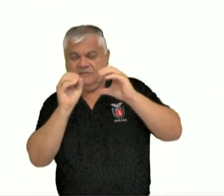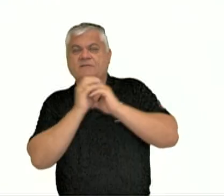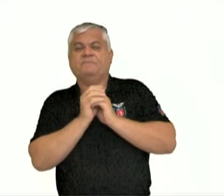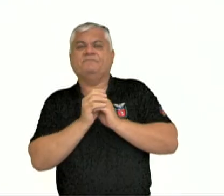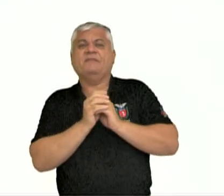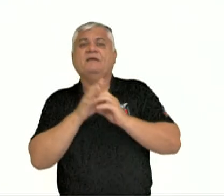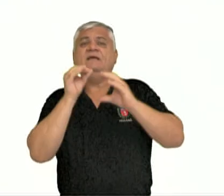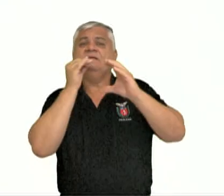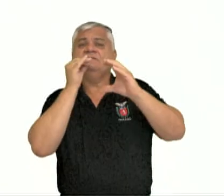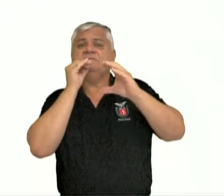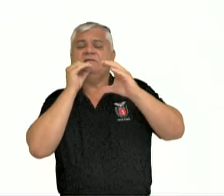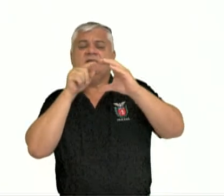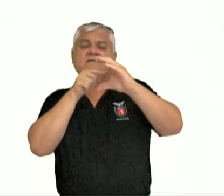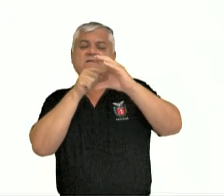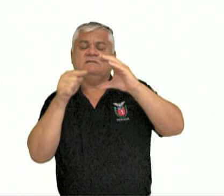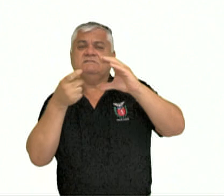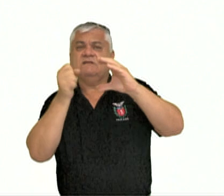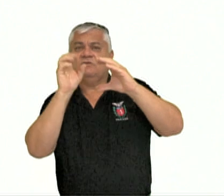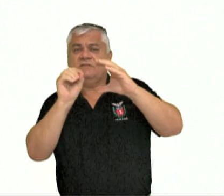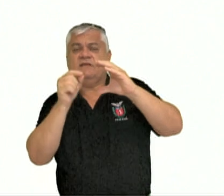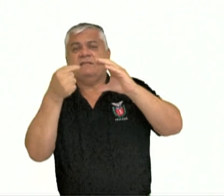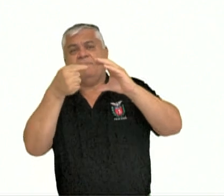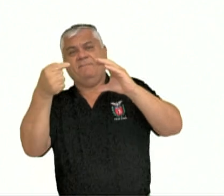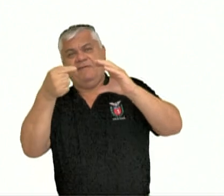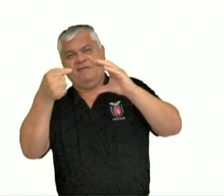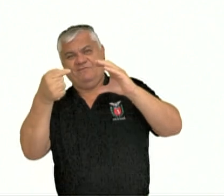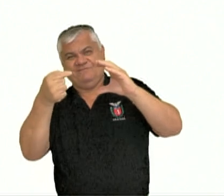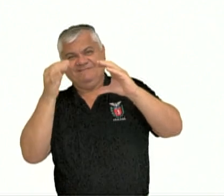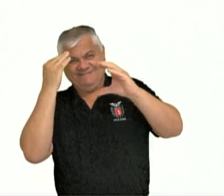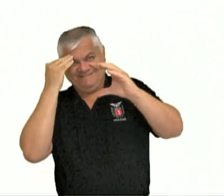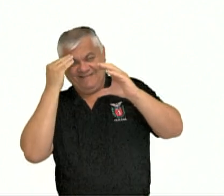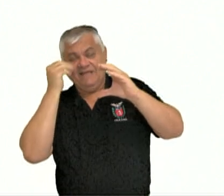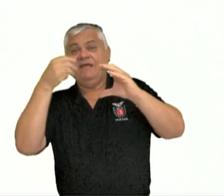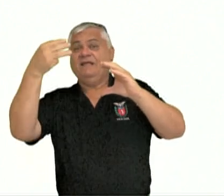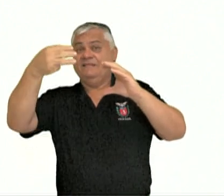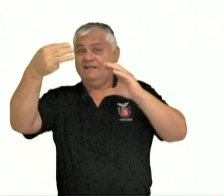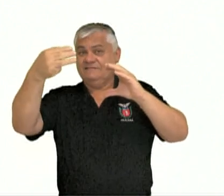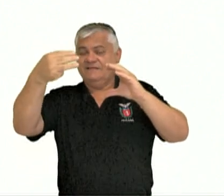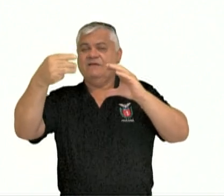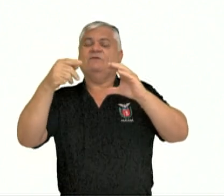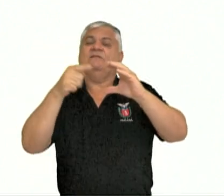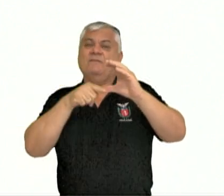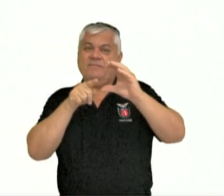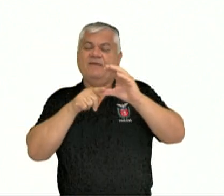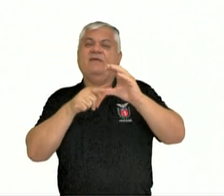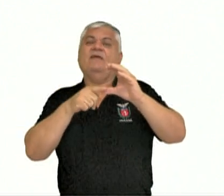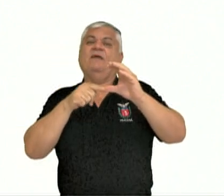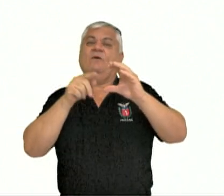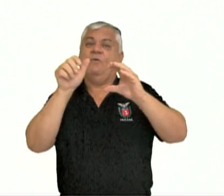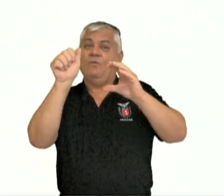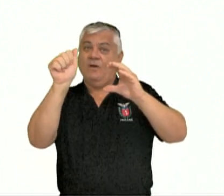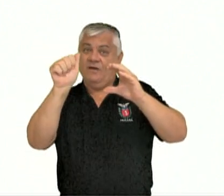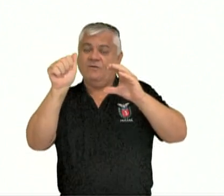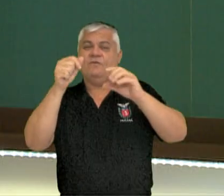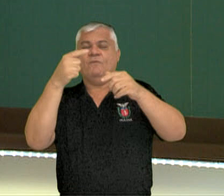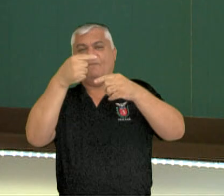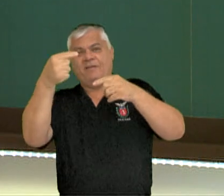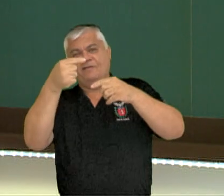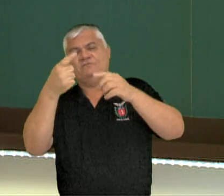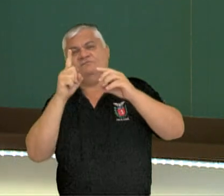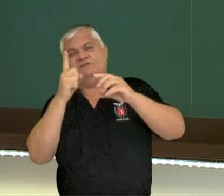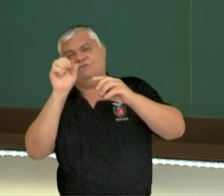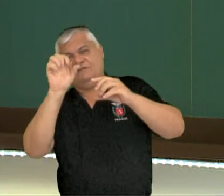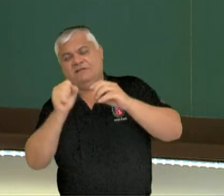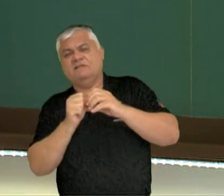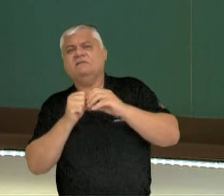segundo quadrante, eu vou fazer 180 menos o ângulo. Se eu tiver com ele no terceiro quadrante, eu vou fazer o ângulo menos 180. Ok. E